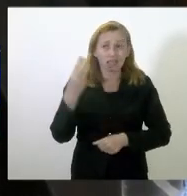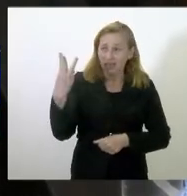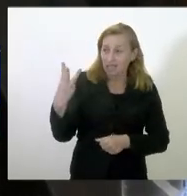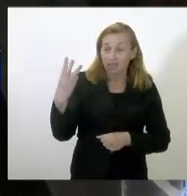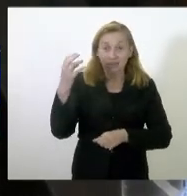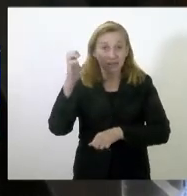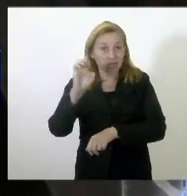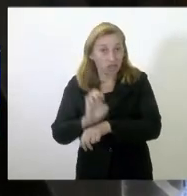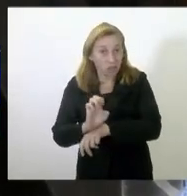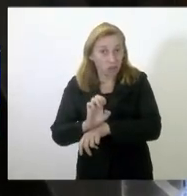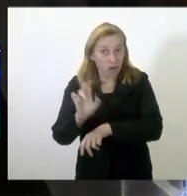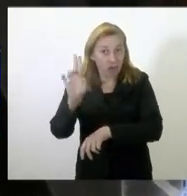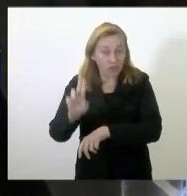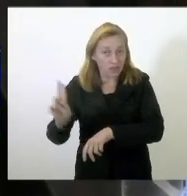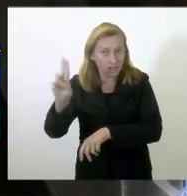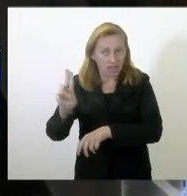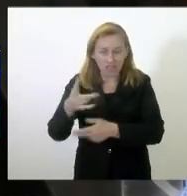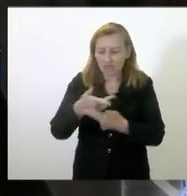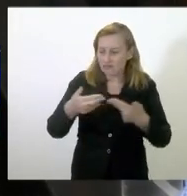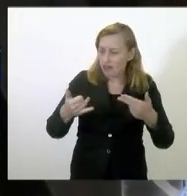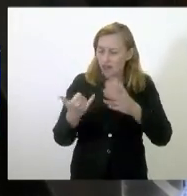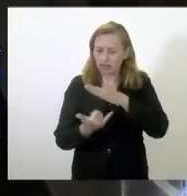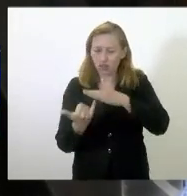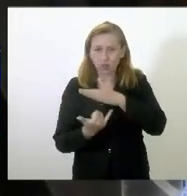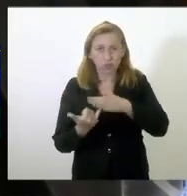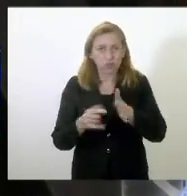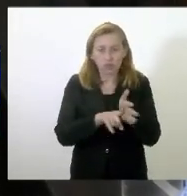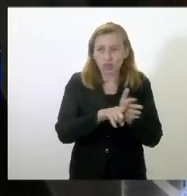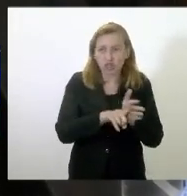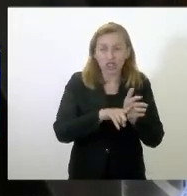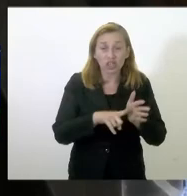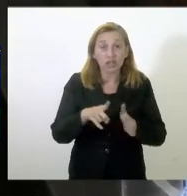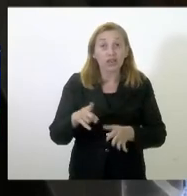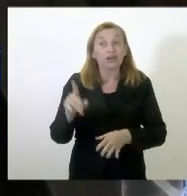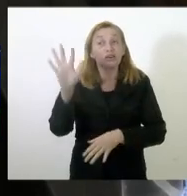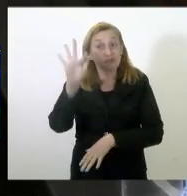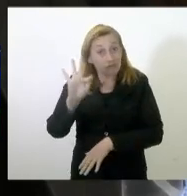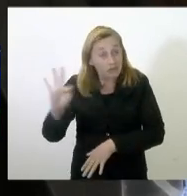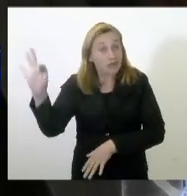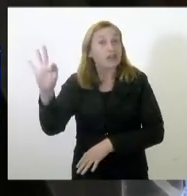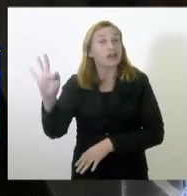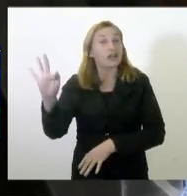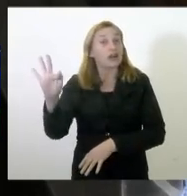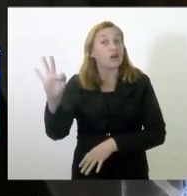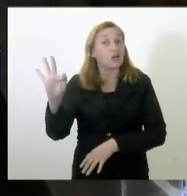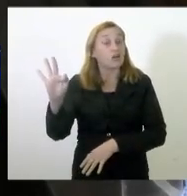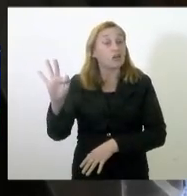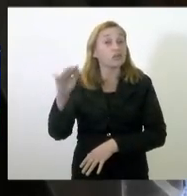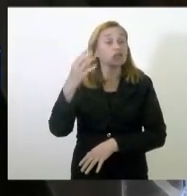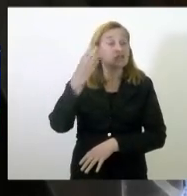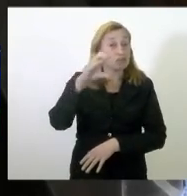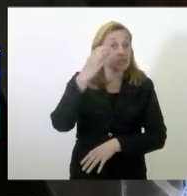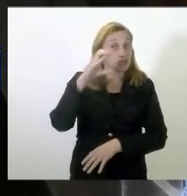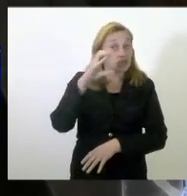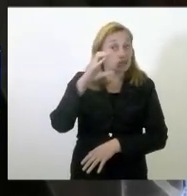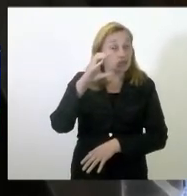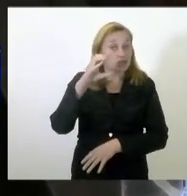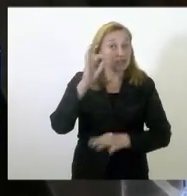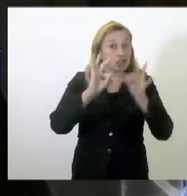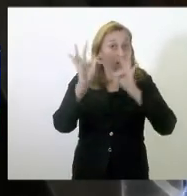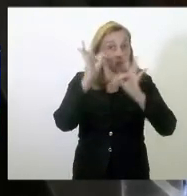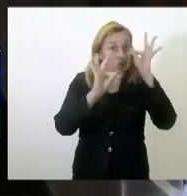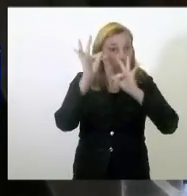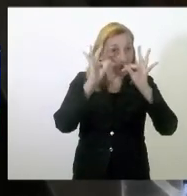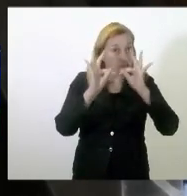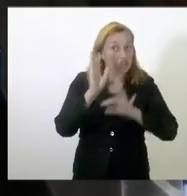estaduais, inúmeros institutos de pesquisa, a rede federal de educação profissional científica e tecnológica, eu citei hoje aqui o reitor do UFRJ, o IFE